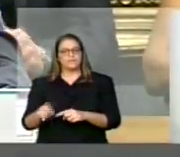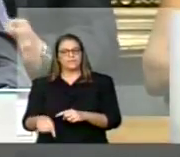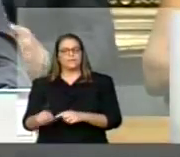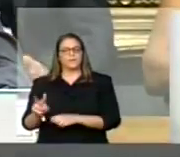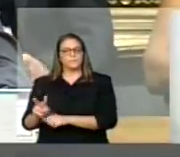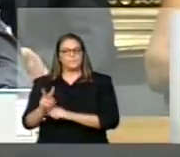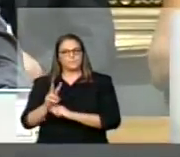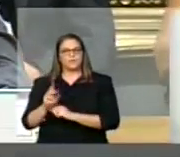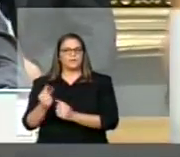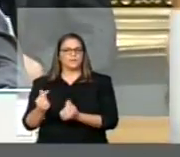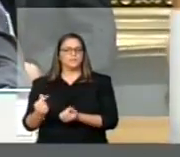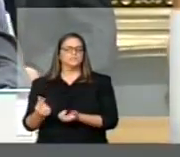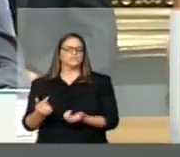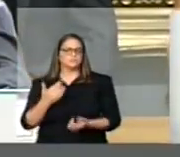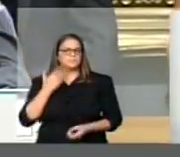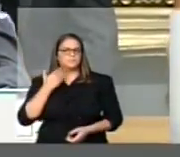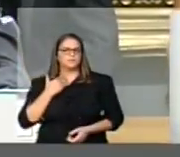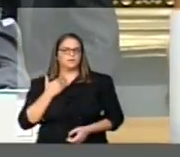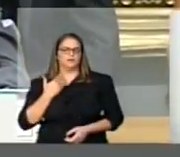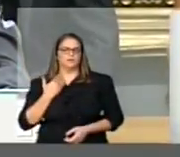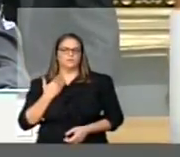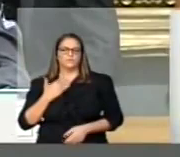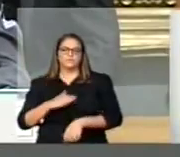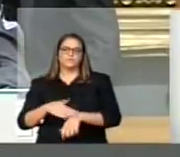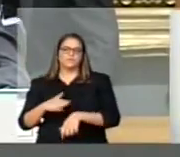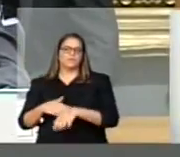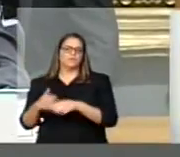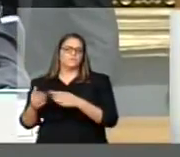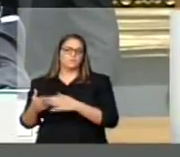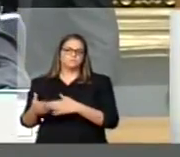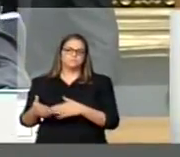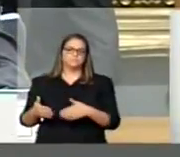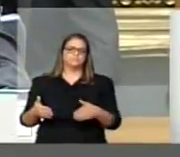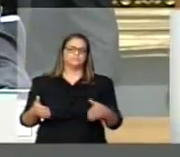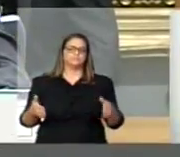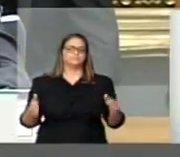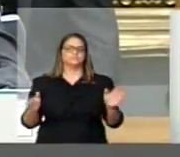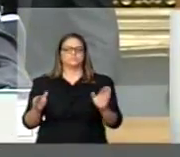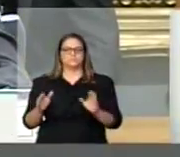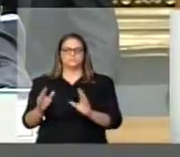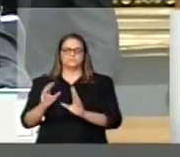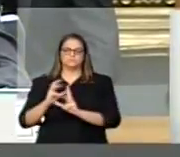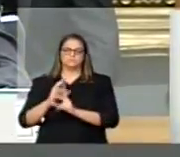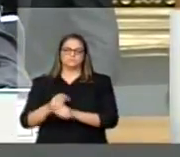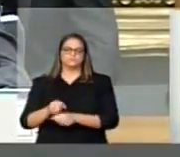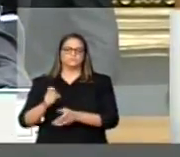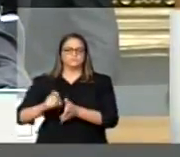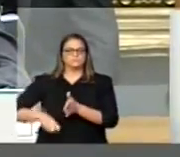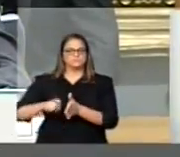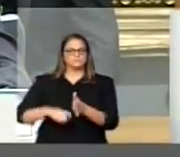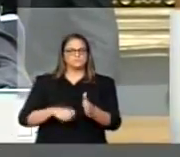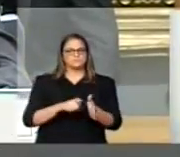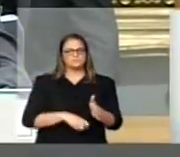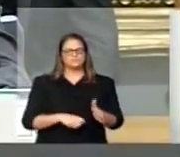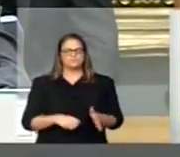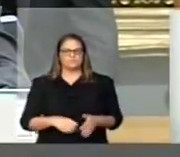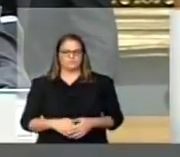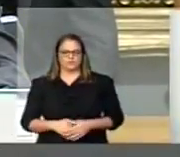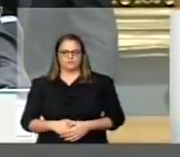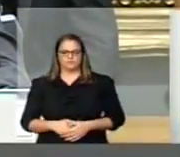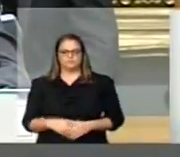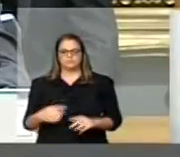empréstimo bancário com permanência por longo prazo e com a incidência de encargos financeiros. Isso porque